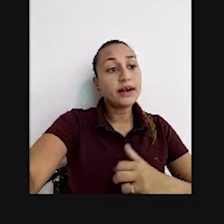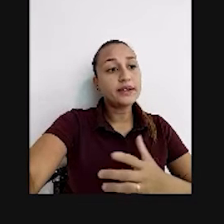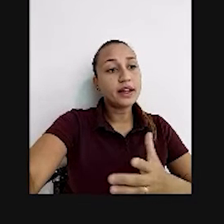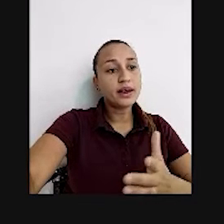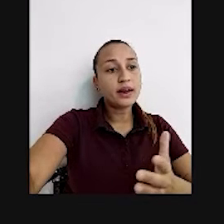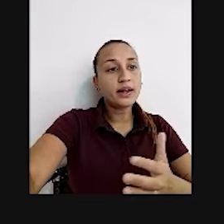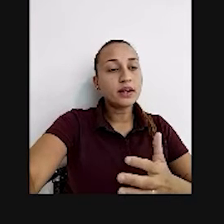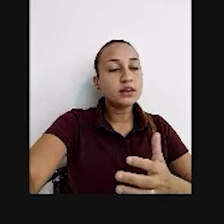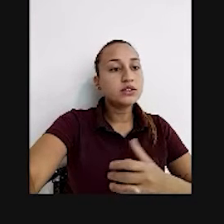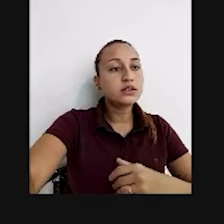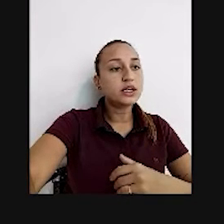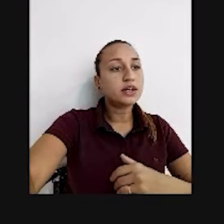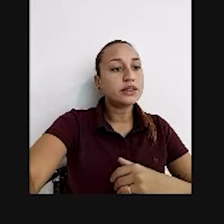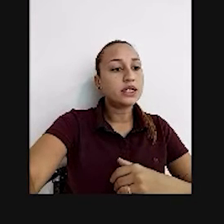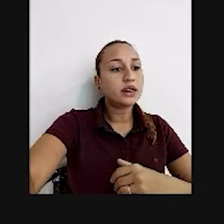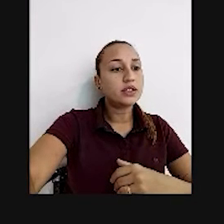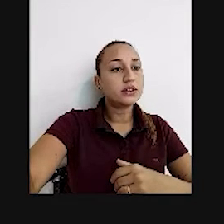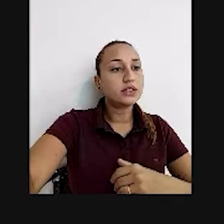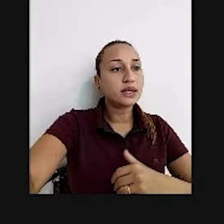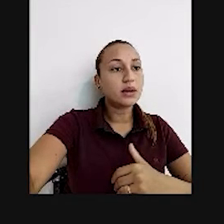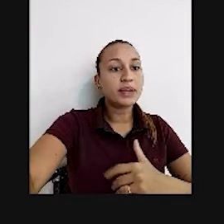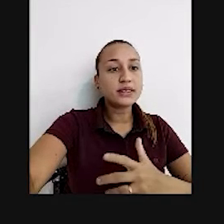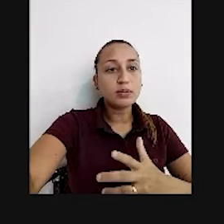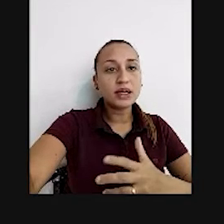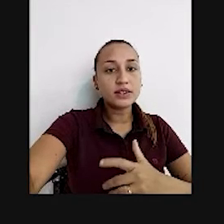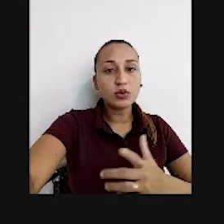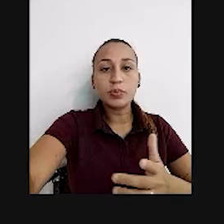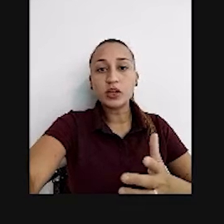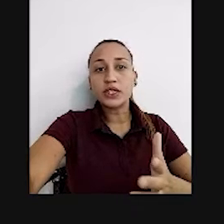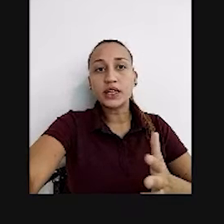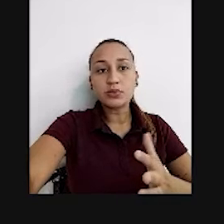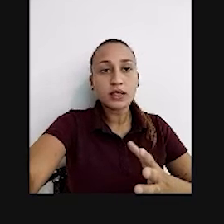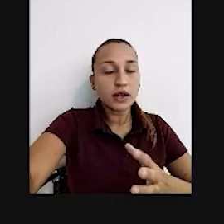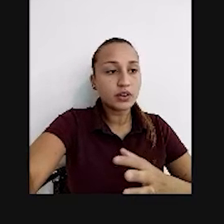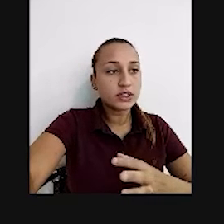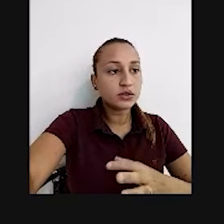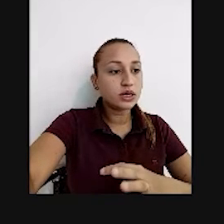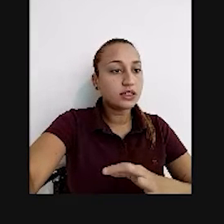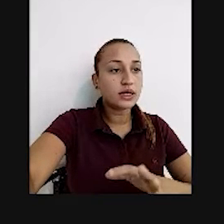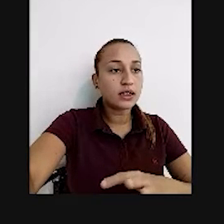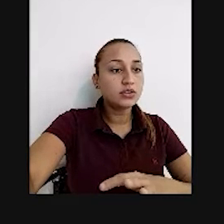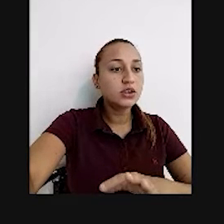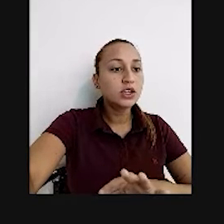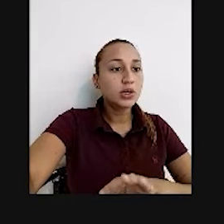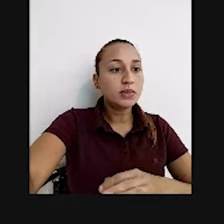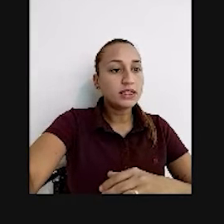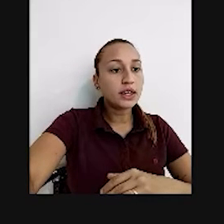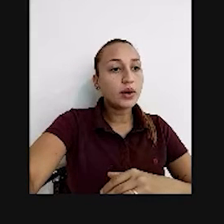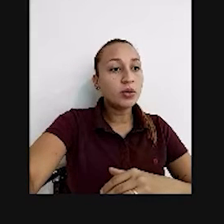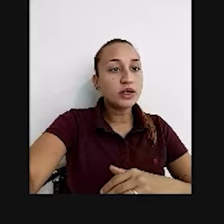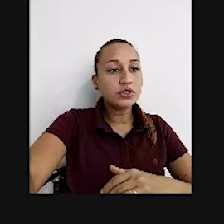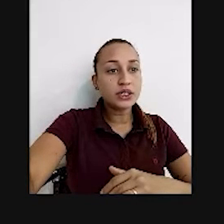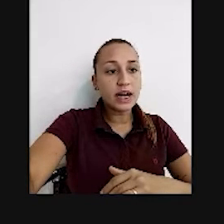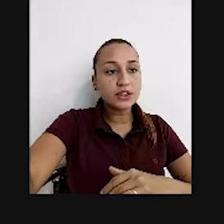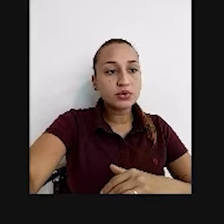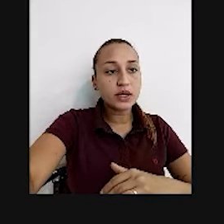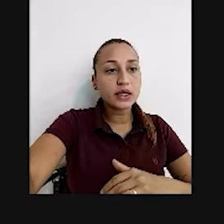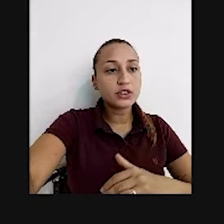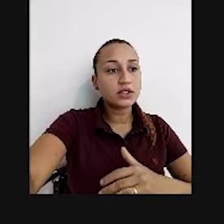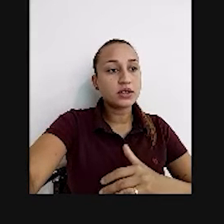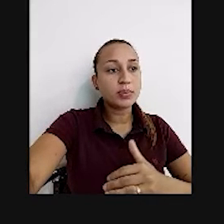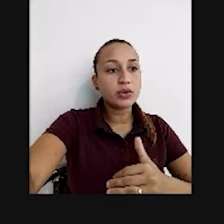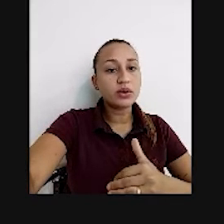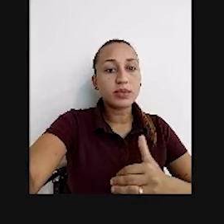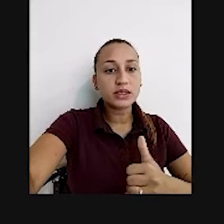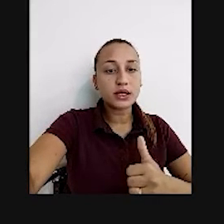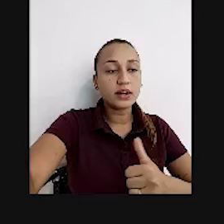gente já tem, né, na linha, já está pré-estabelecido no projeto o material que vai ser utilizado, mas aqui é um modelo didático, né,